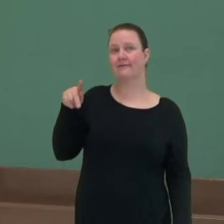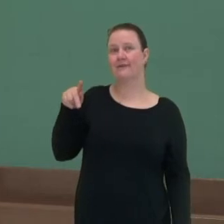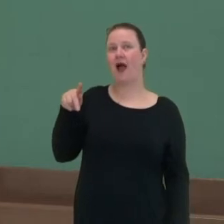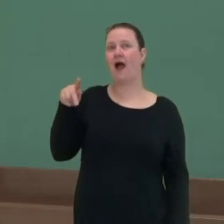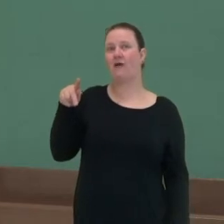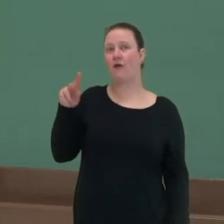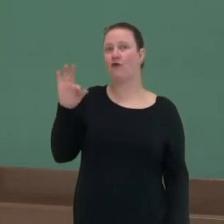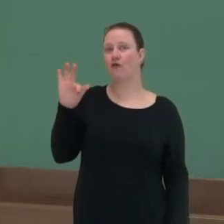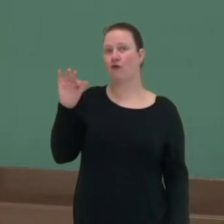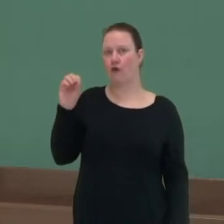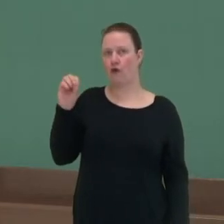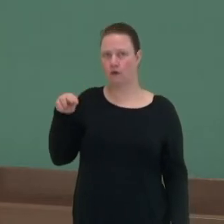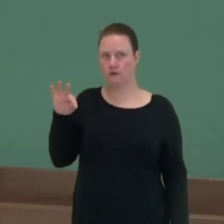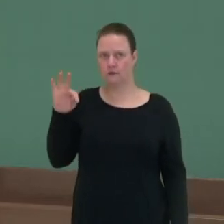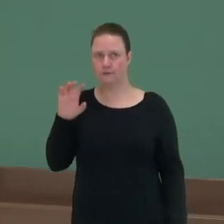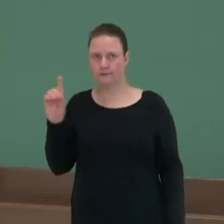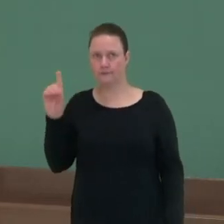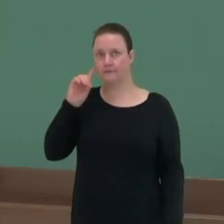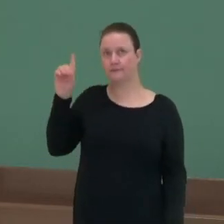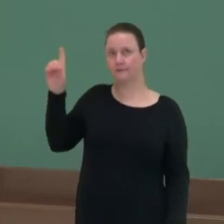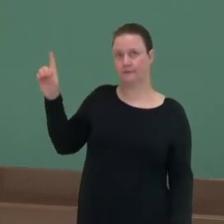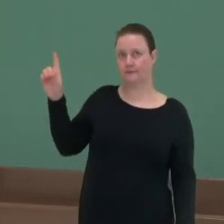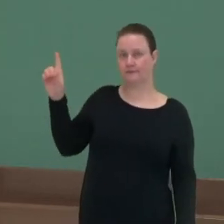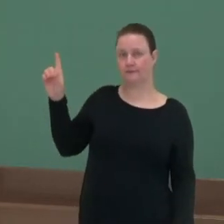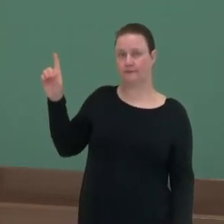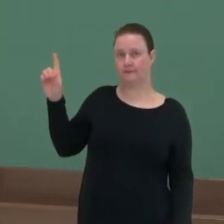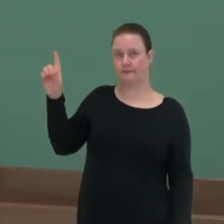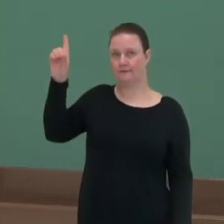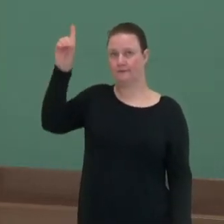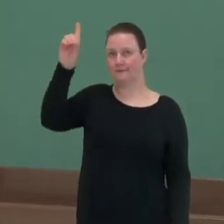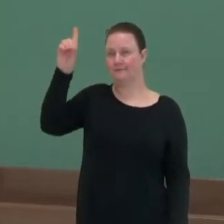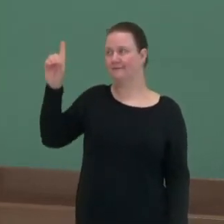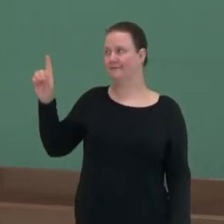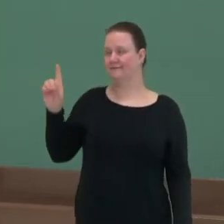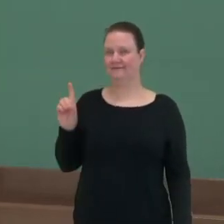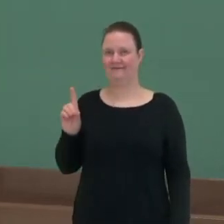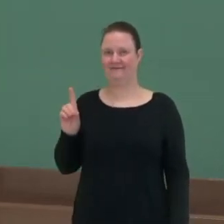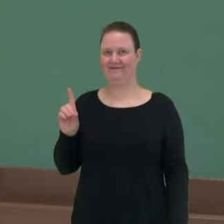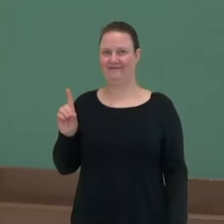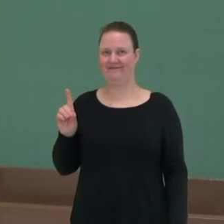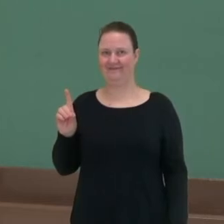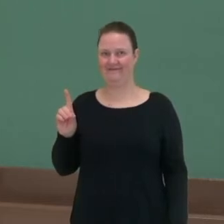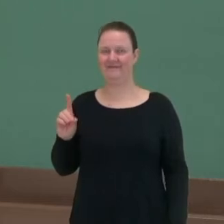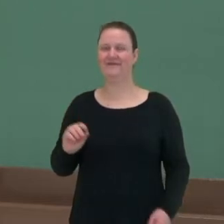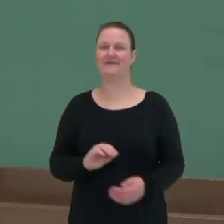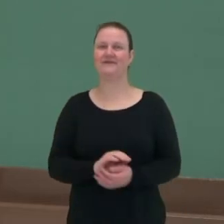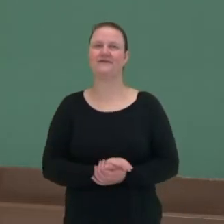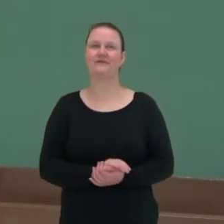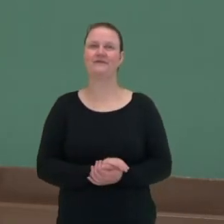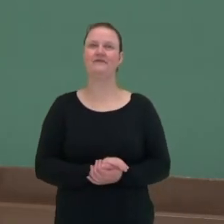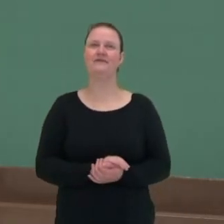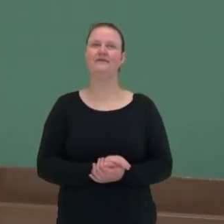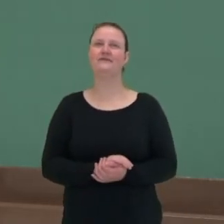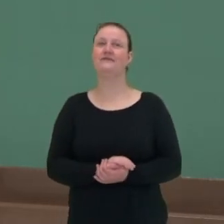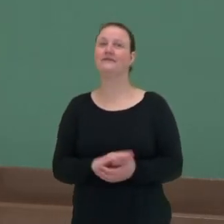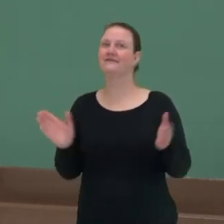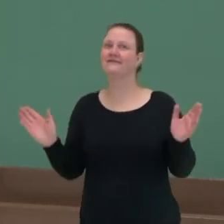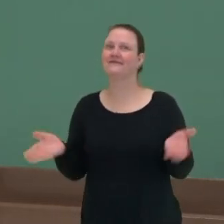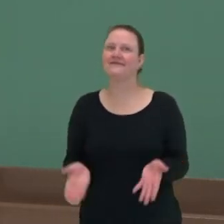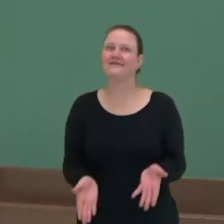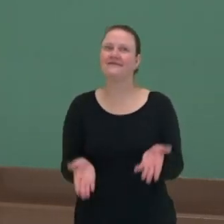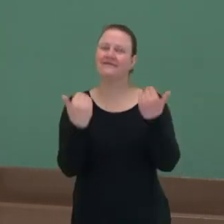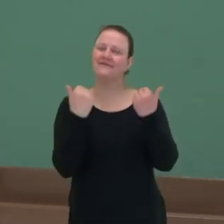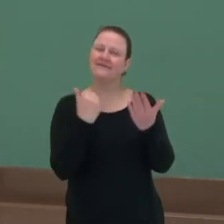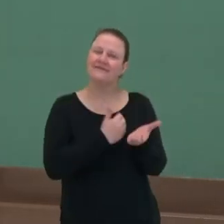o dispositivo elétrico, que nesse caso é a lâmpada, e o fio condutor. E aí nós vamos para a